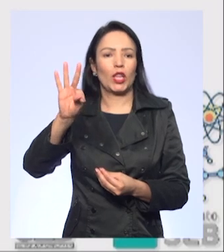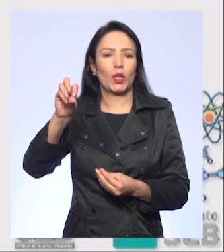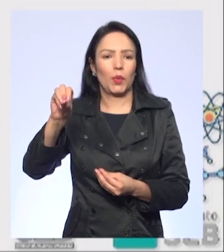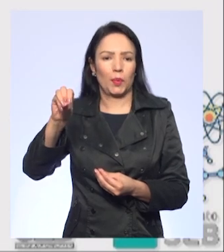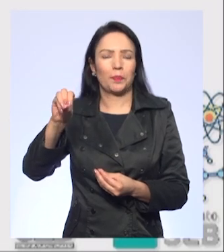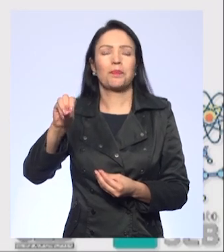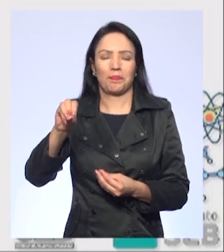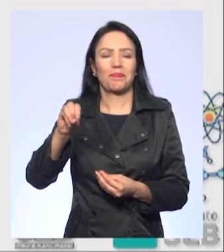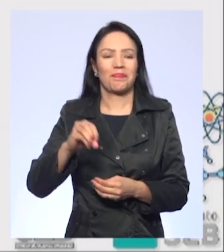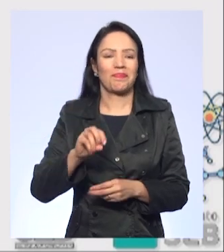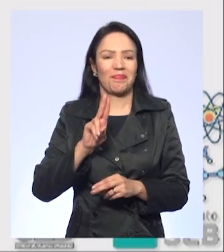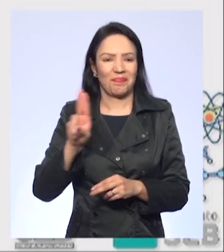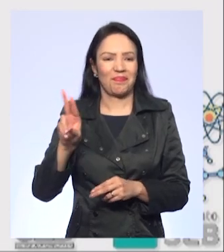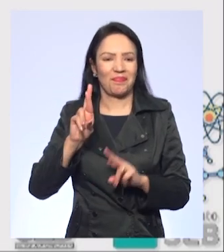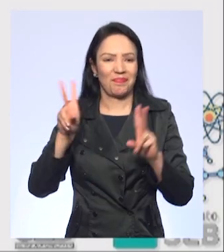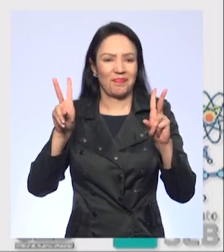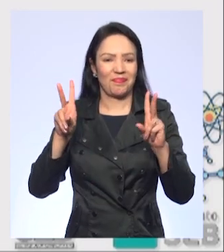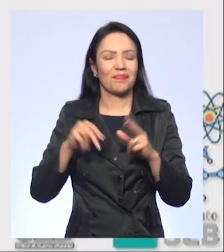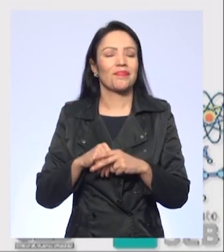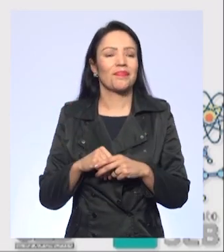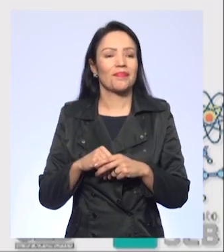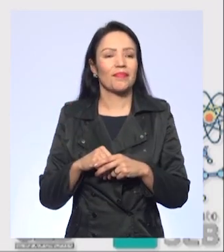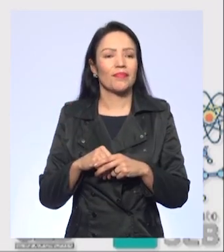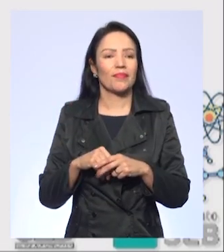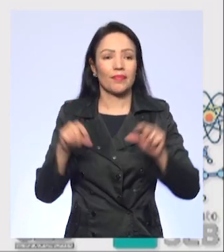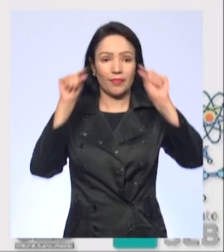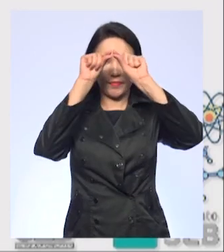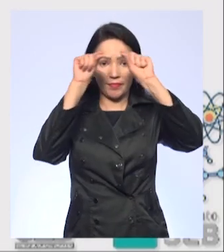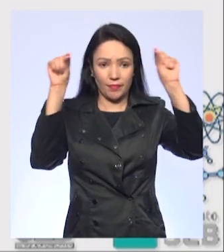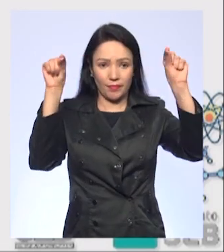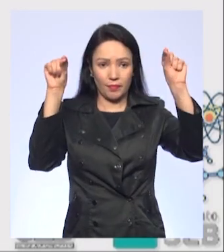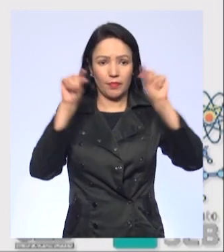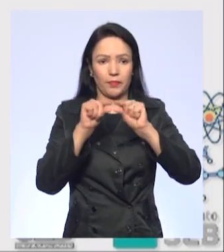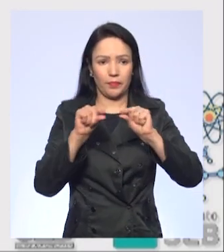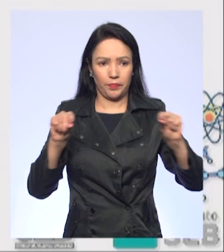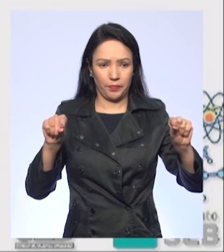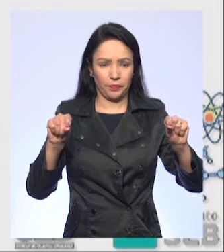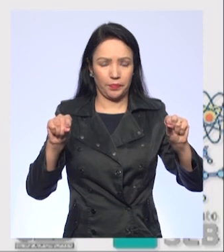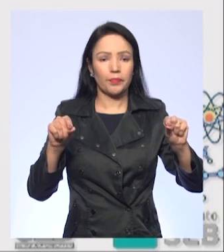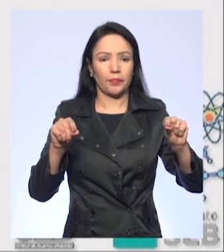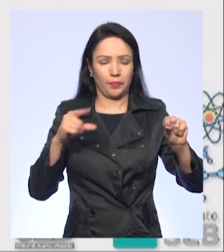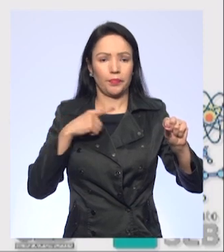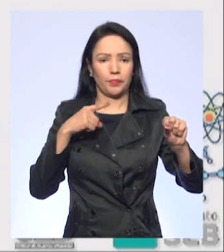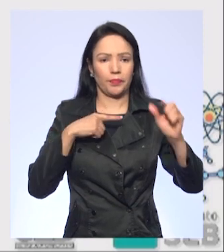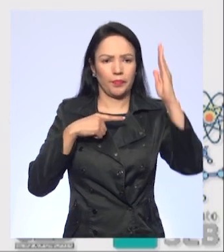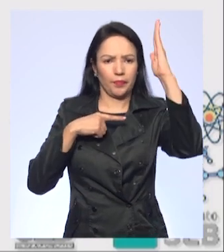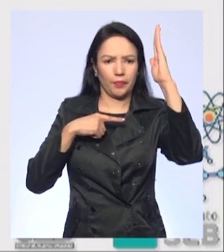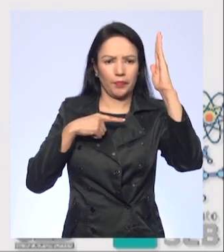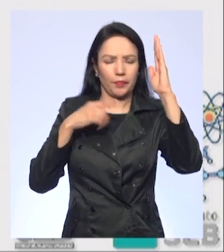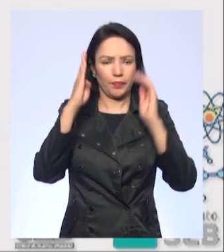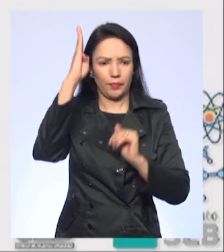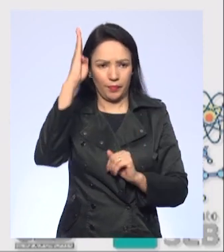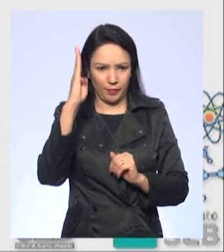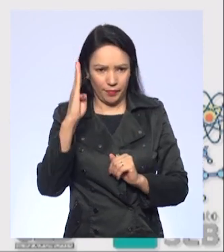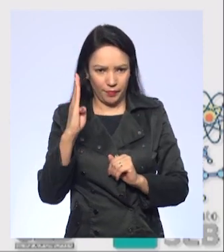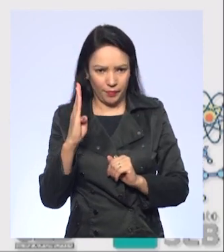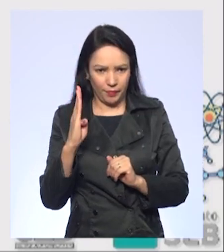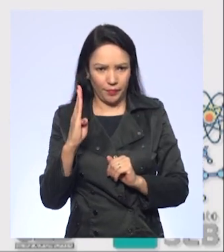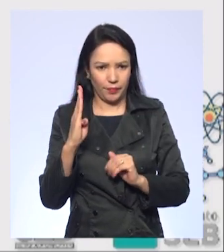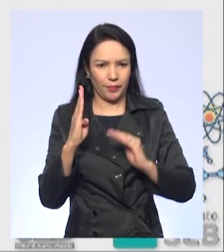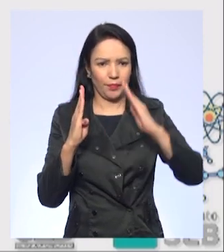colôniazinha lá. Observe, eu fiz aqui retas paralelas e 2 transversais. Observe que as retas A, B e C